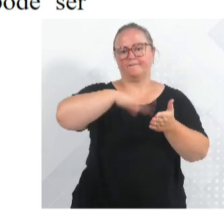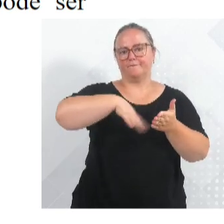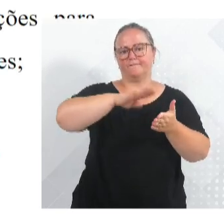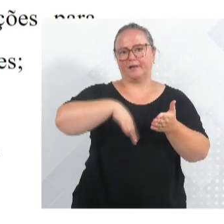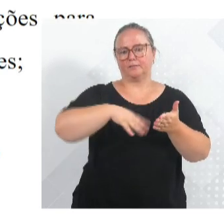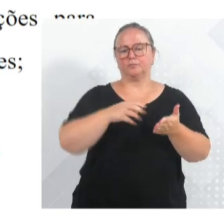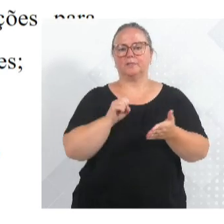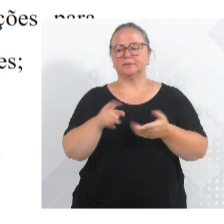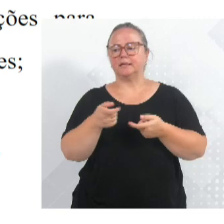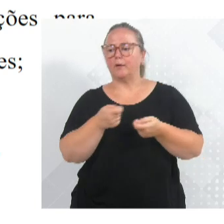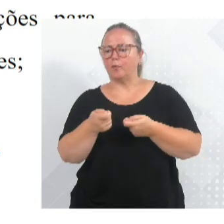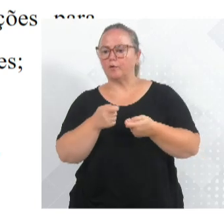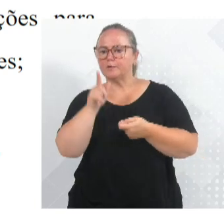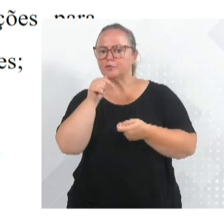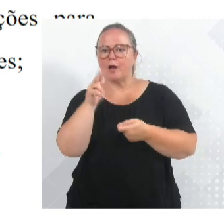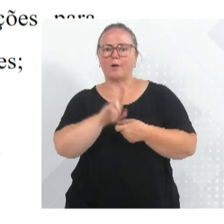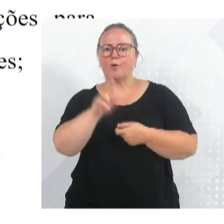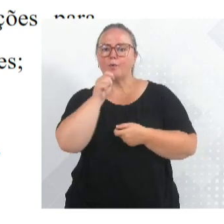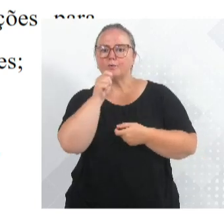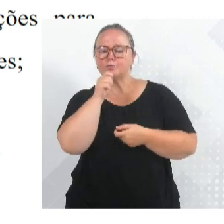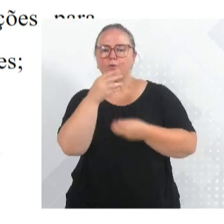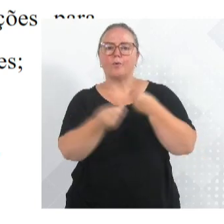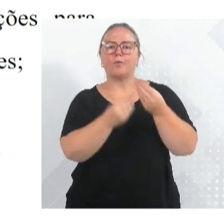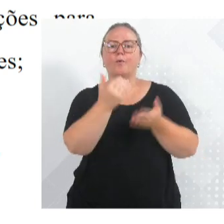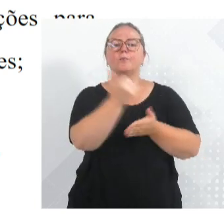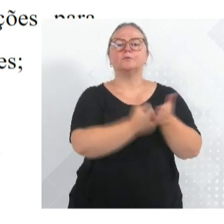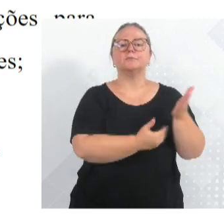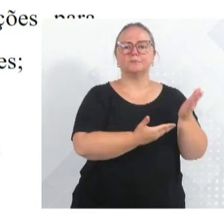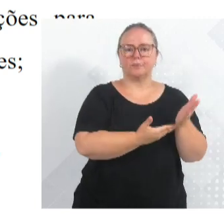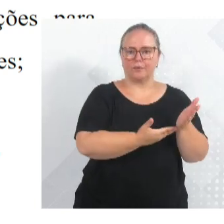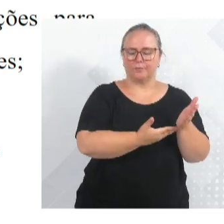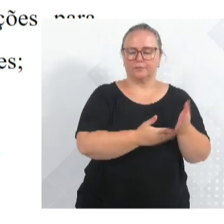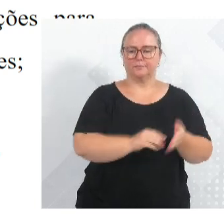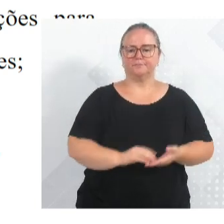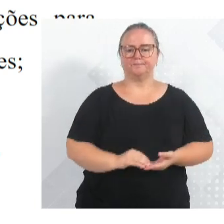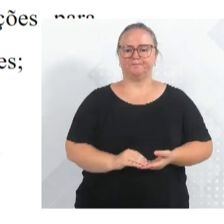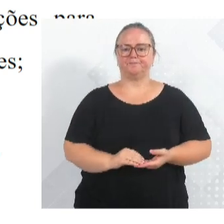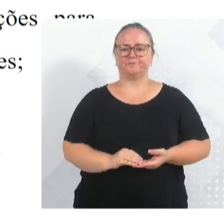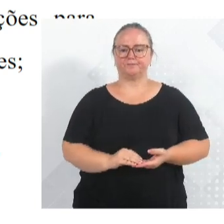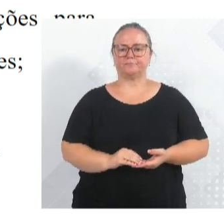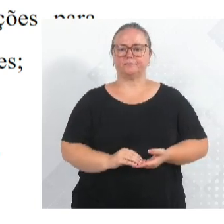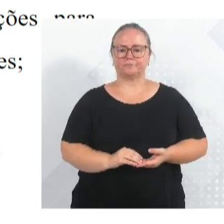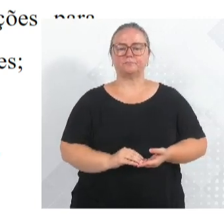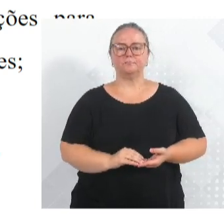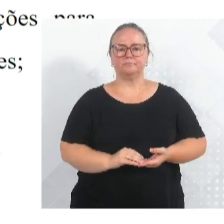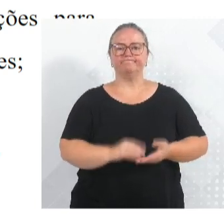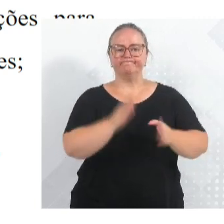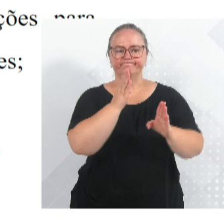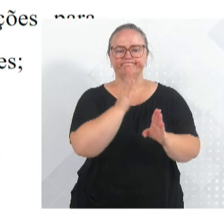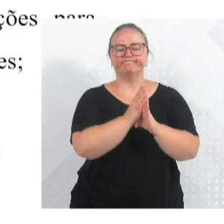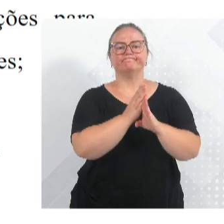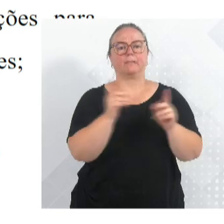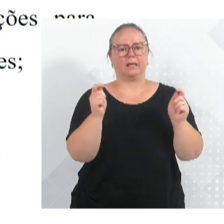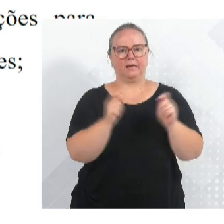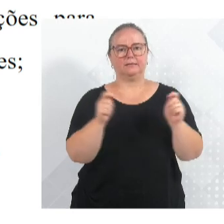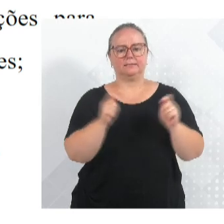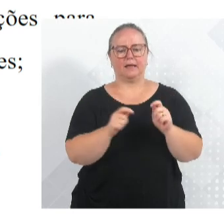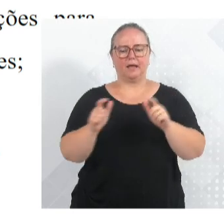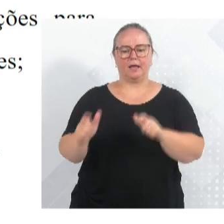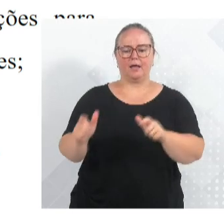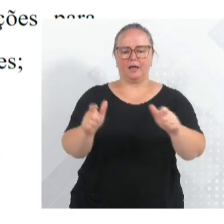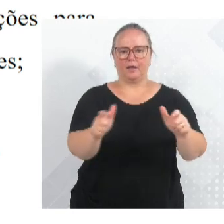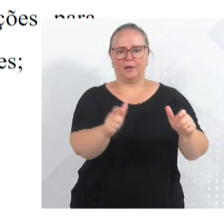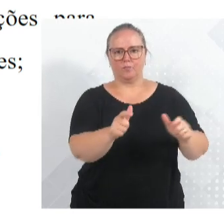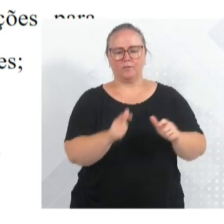pela falta de água. De que forma o SAMAI possui capacidade de identificar unidades onde